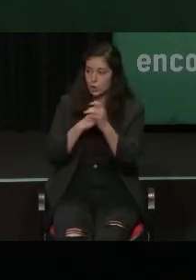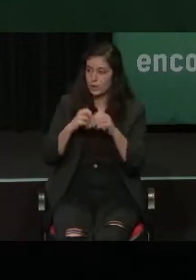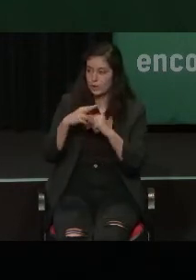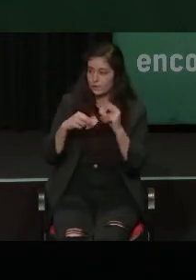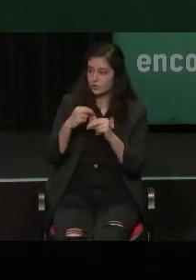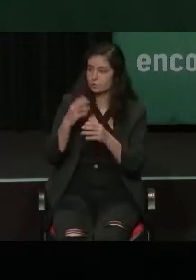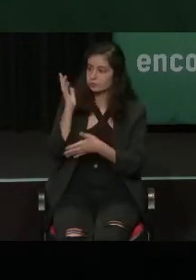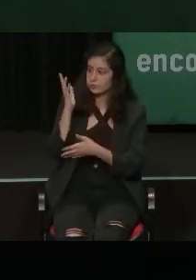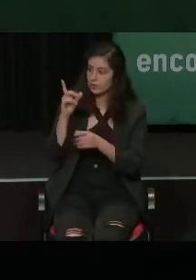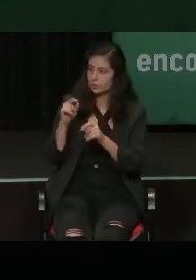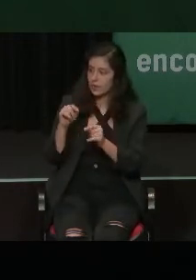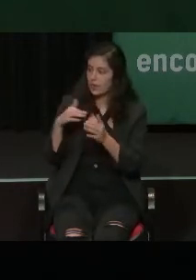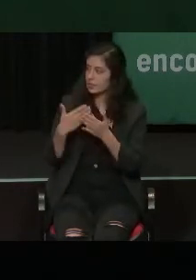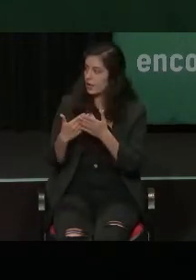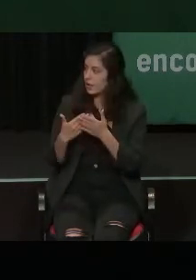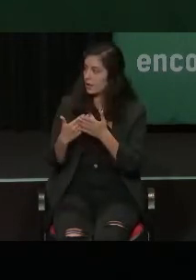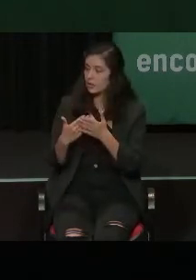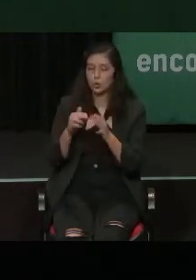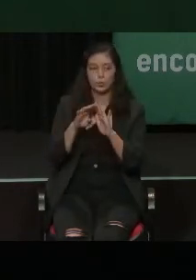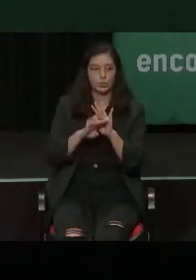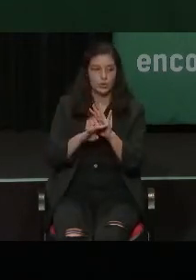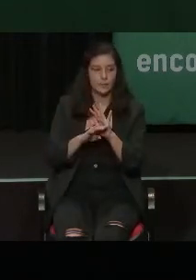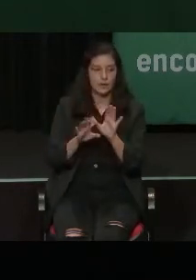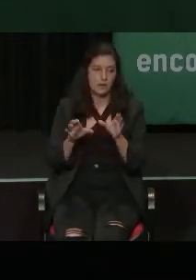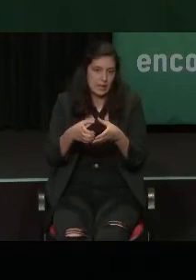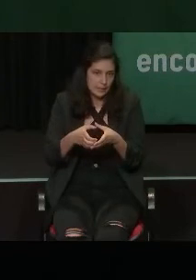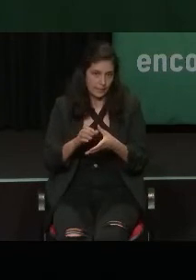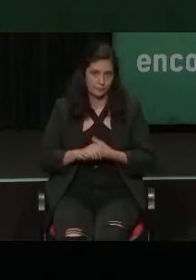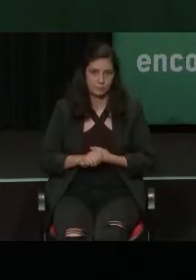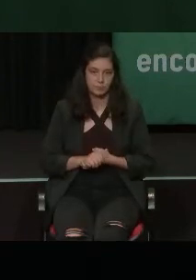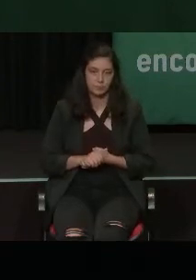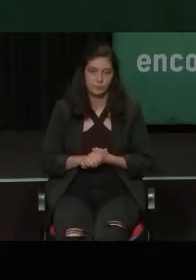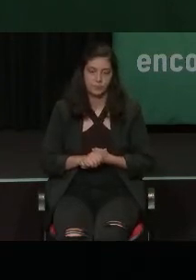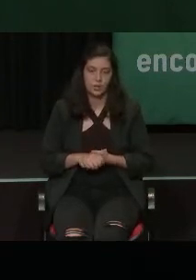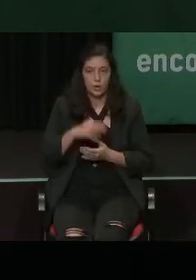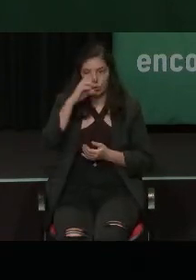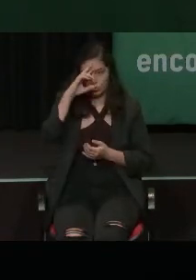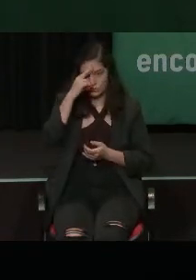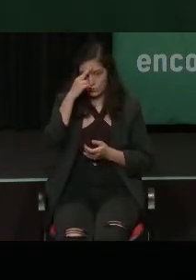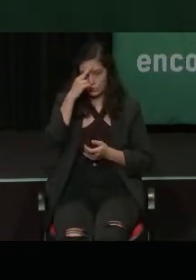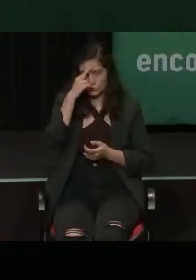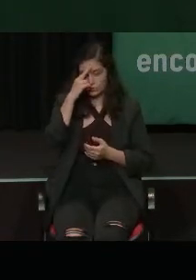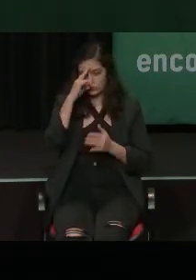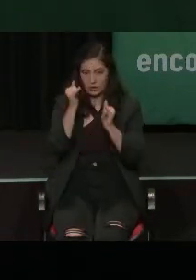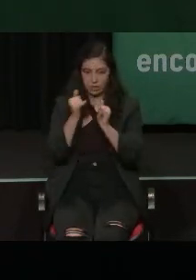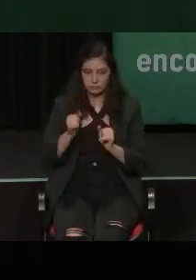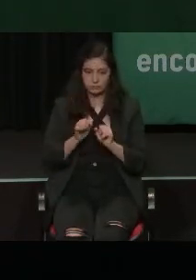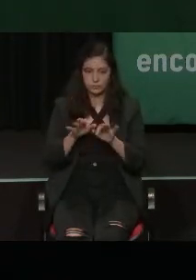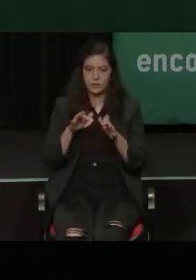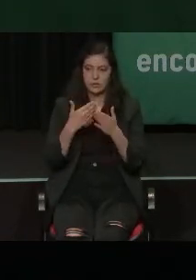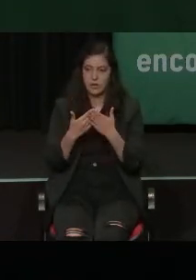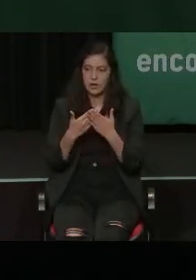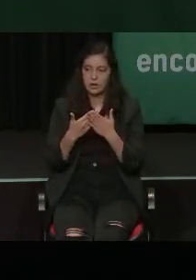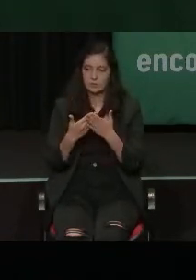Council, assim como no programa Teaming. Este esforço de internacionalização deve ainda incluir